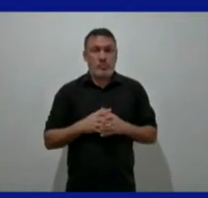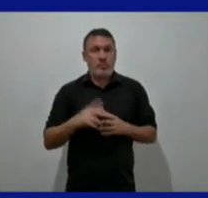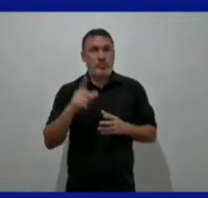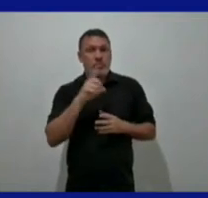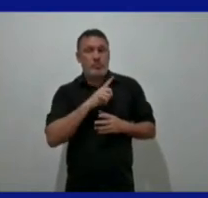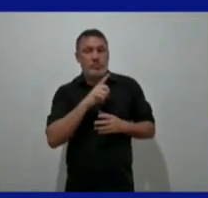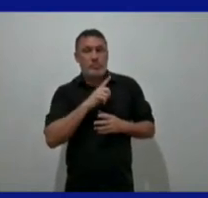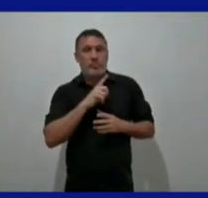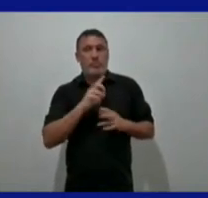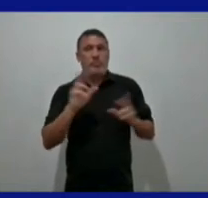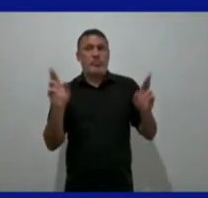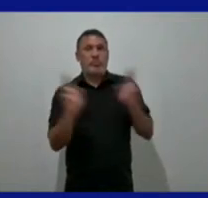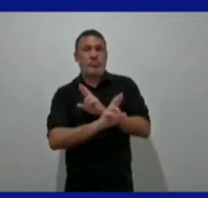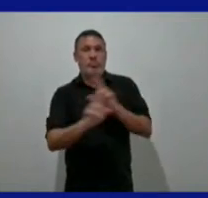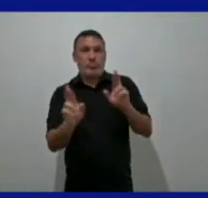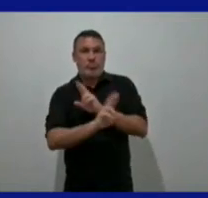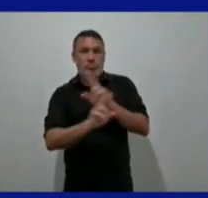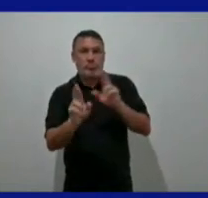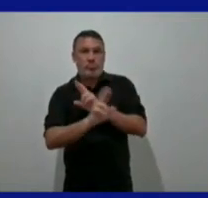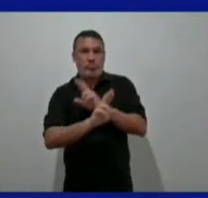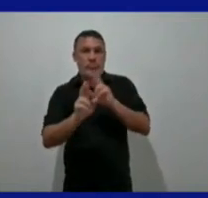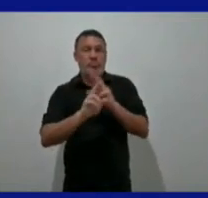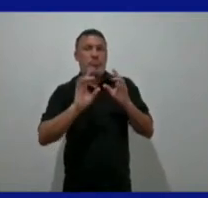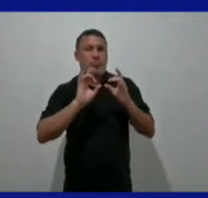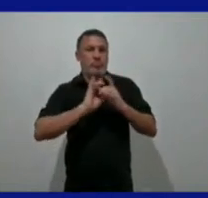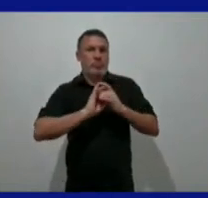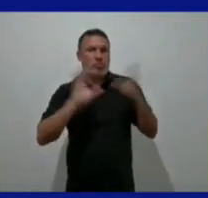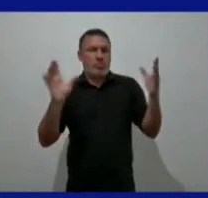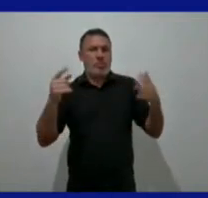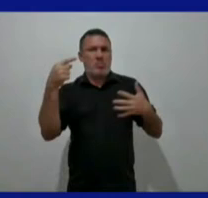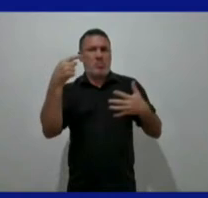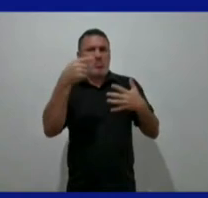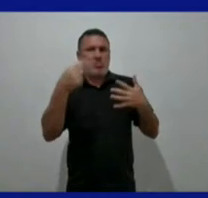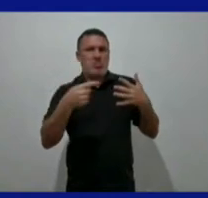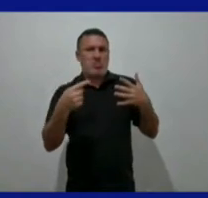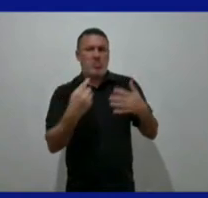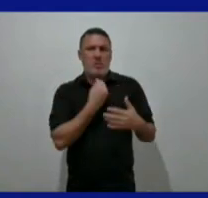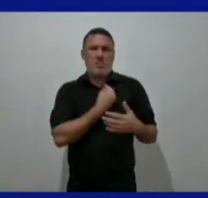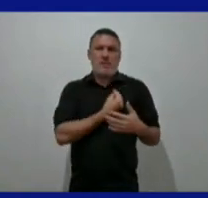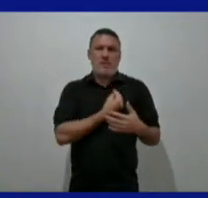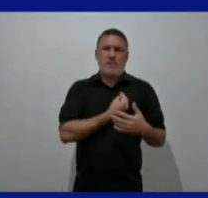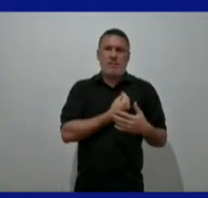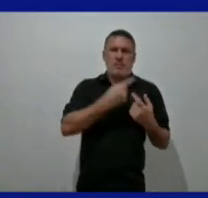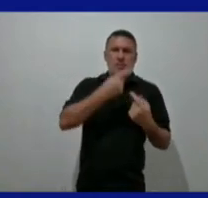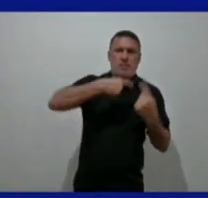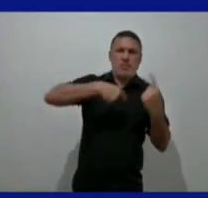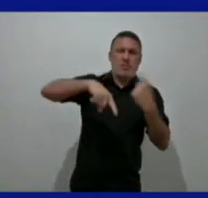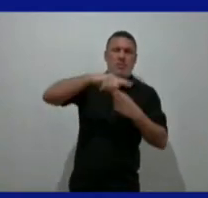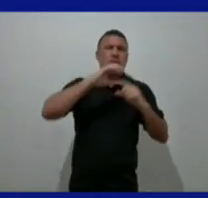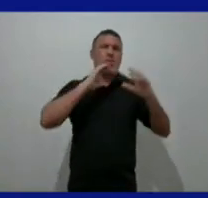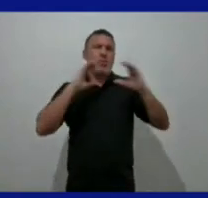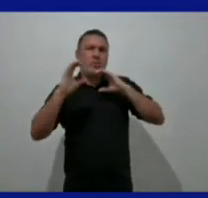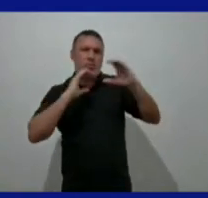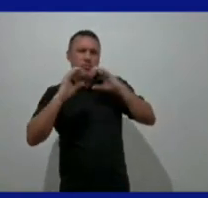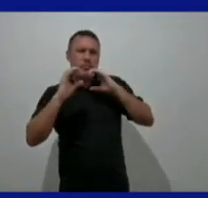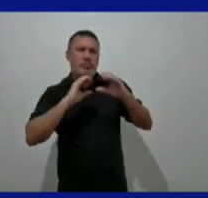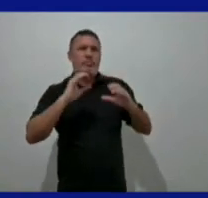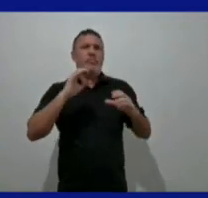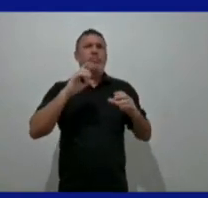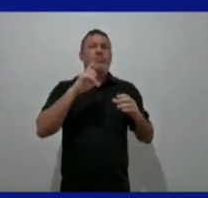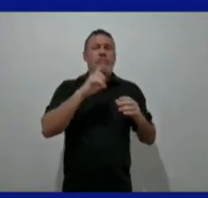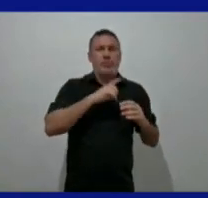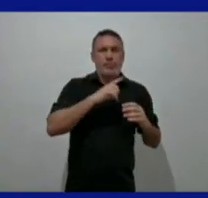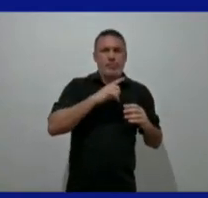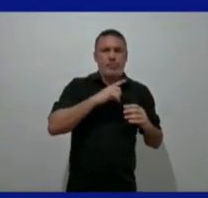atomizado, né, com vários participantes, todos se comunicando entre si, e aqui não estão pessoas físicas, mas também nós